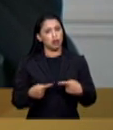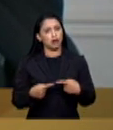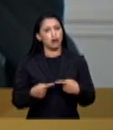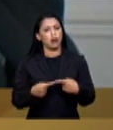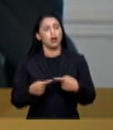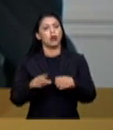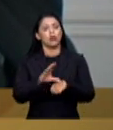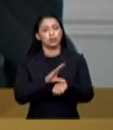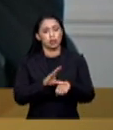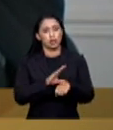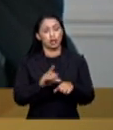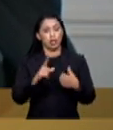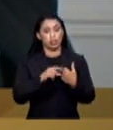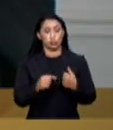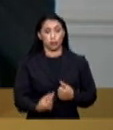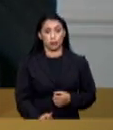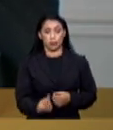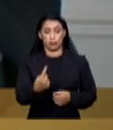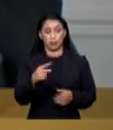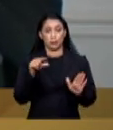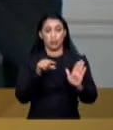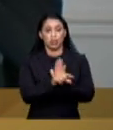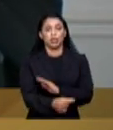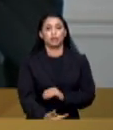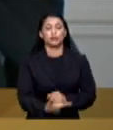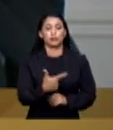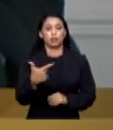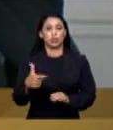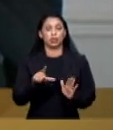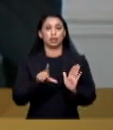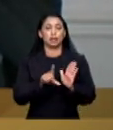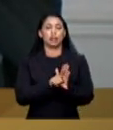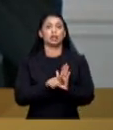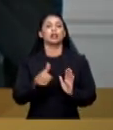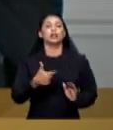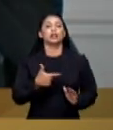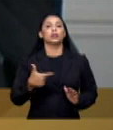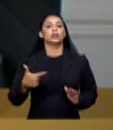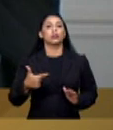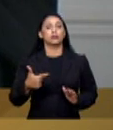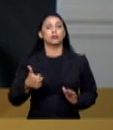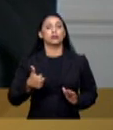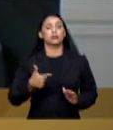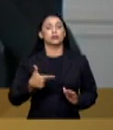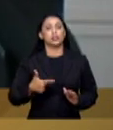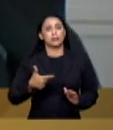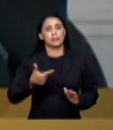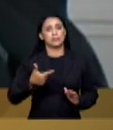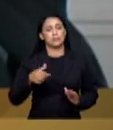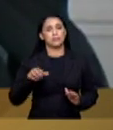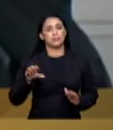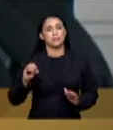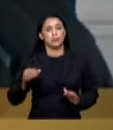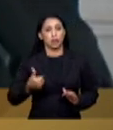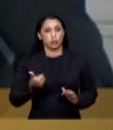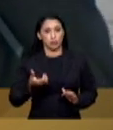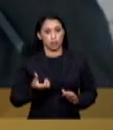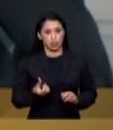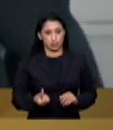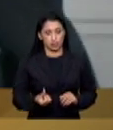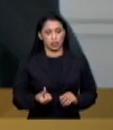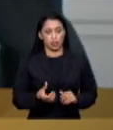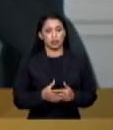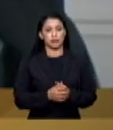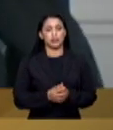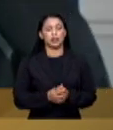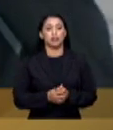constitucionalidade do artigo 1º, parágrafo 2º da Lei 12.016, de 2009, julgando nesse aspecto